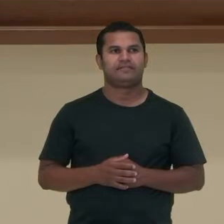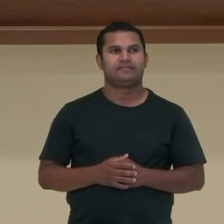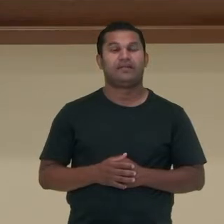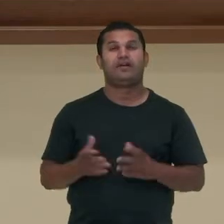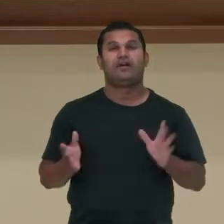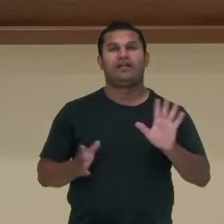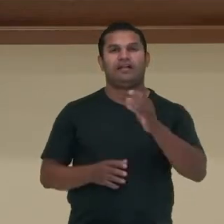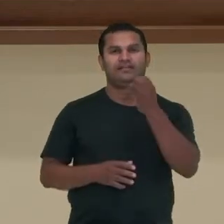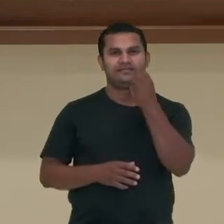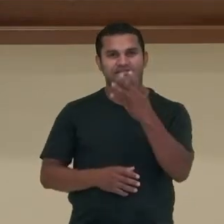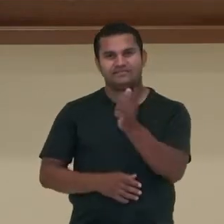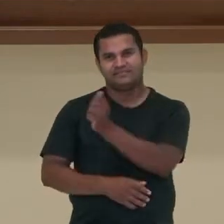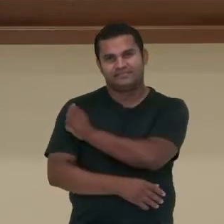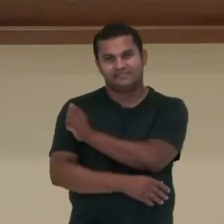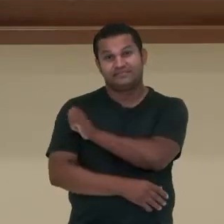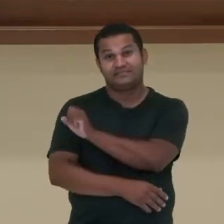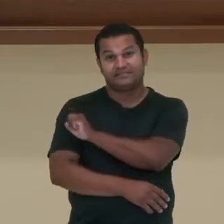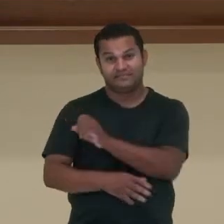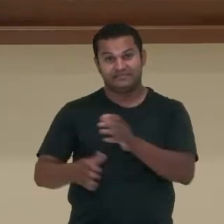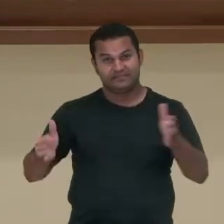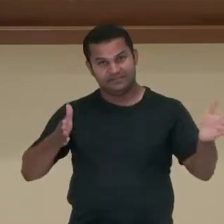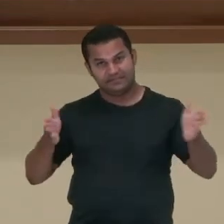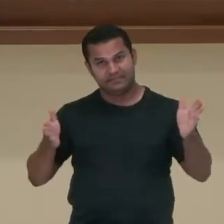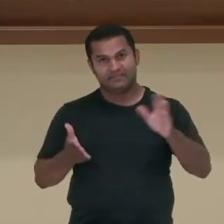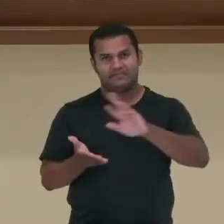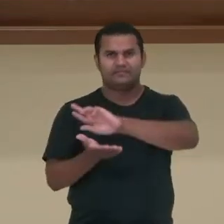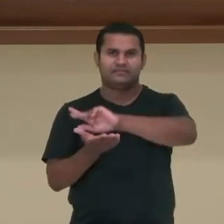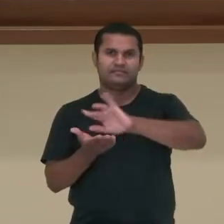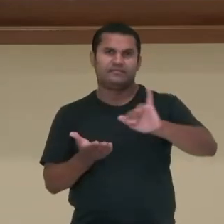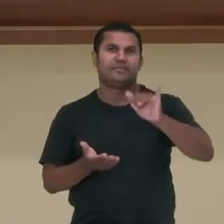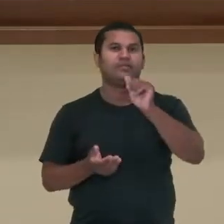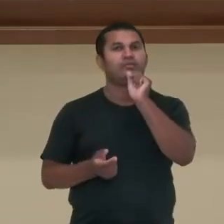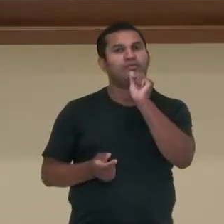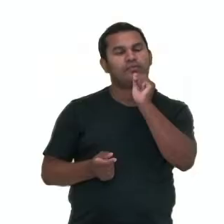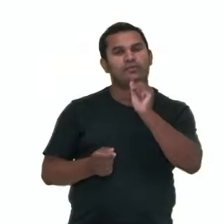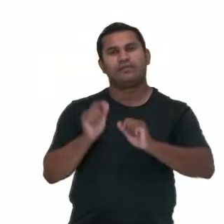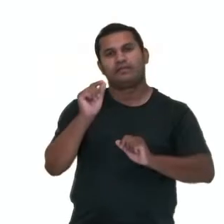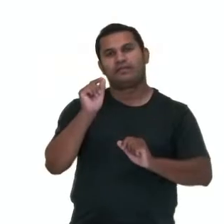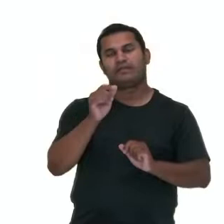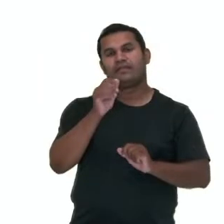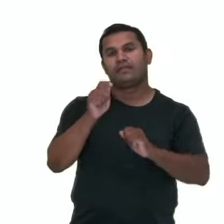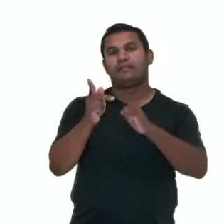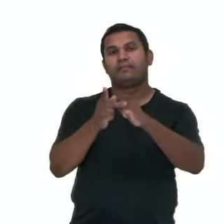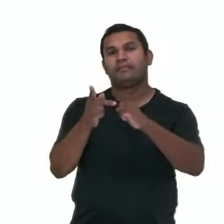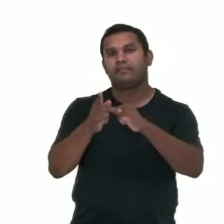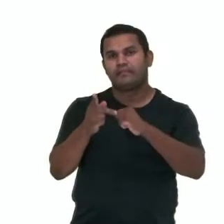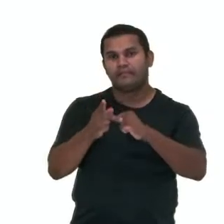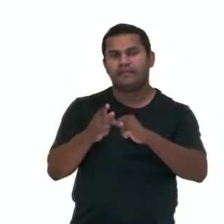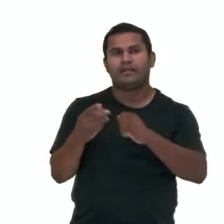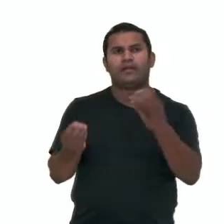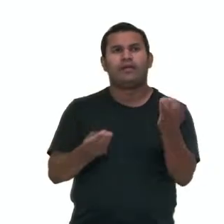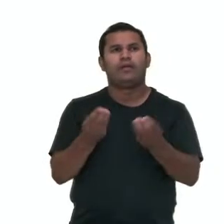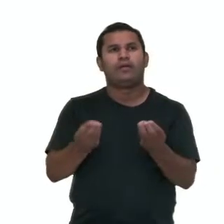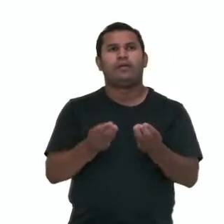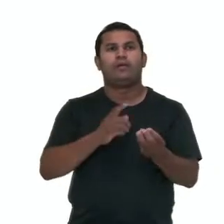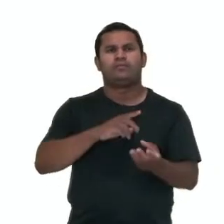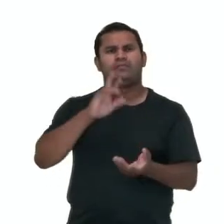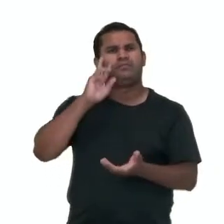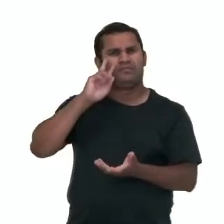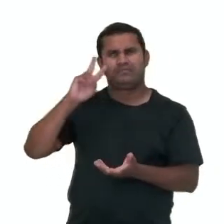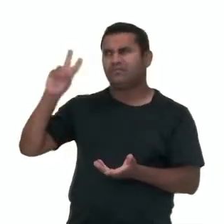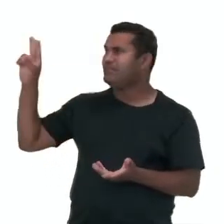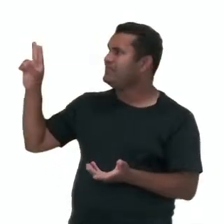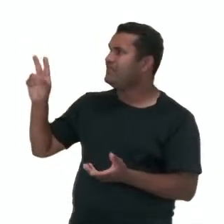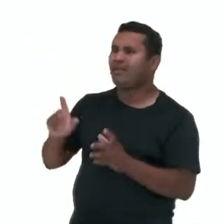Olá alunos do 8º ano nesse vídeo vamos falar sobre tipos de predicado várias das palavras da nuvem de palavras ao lado